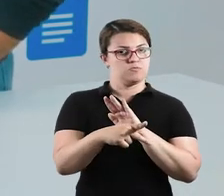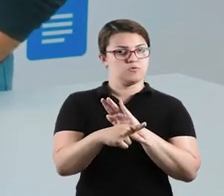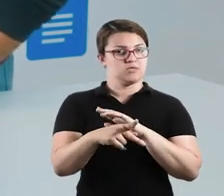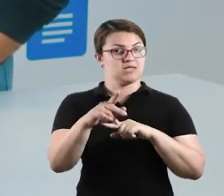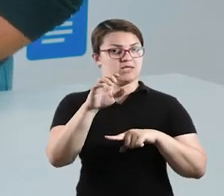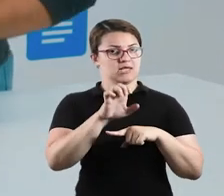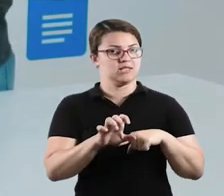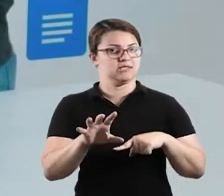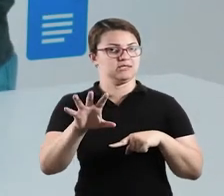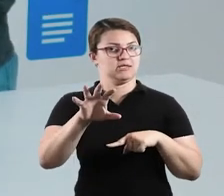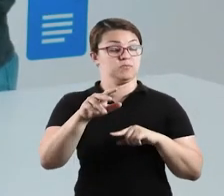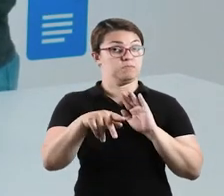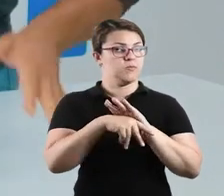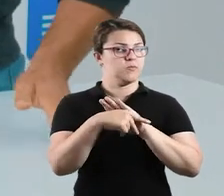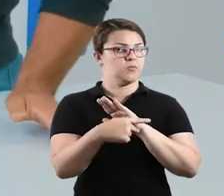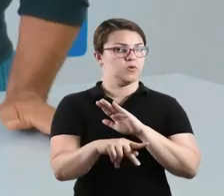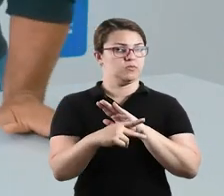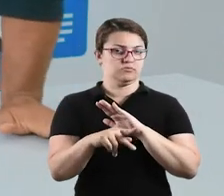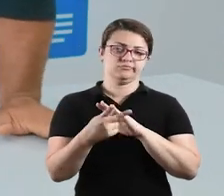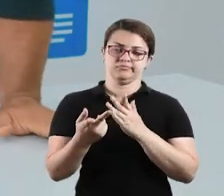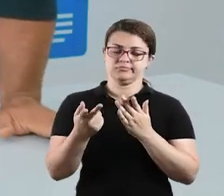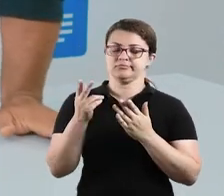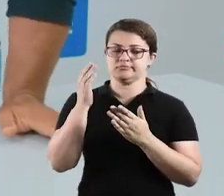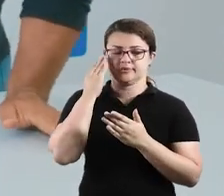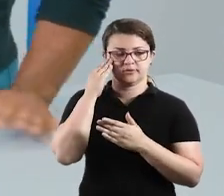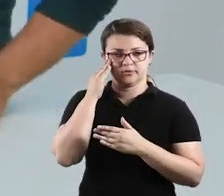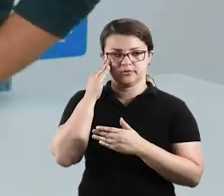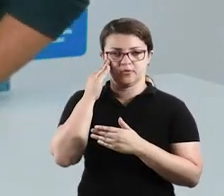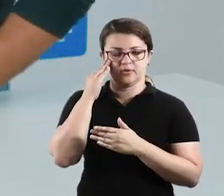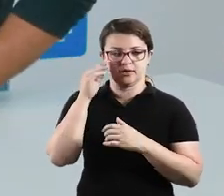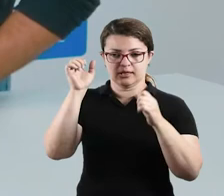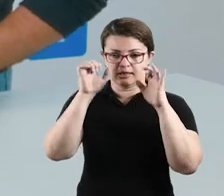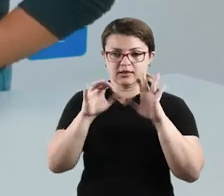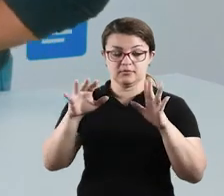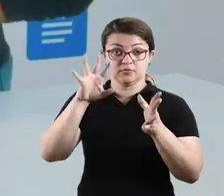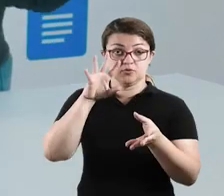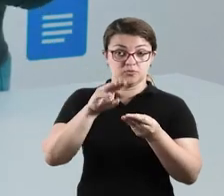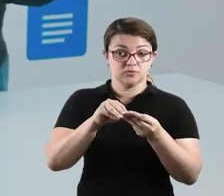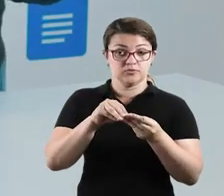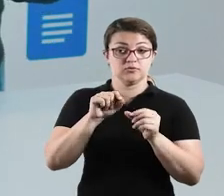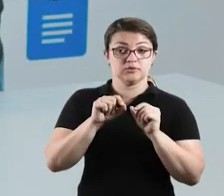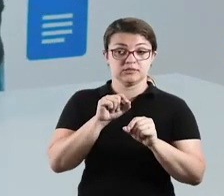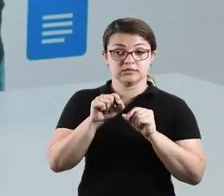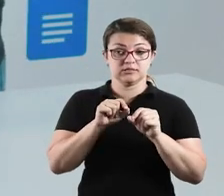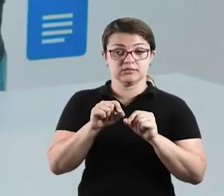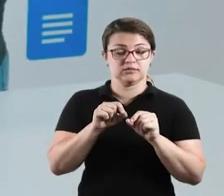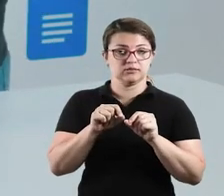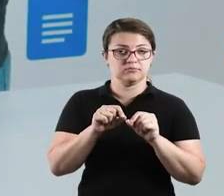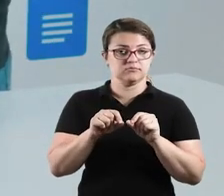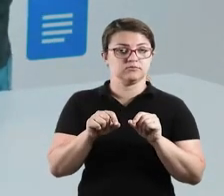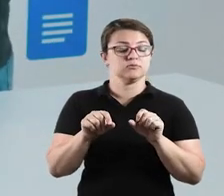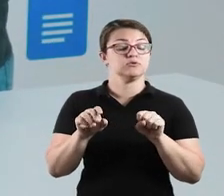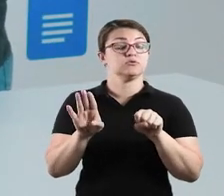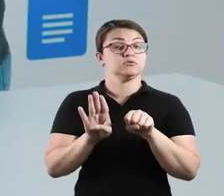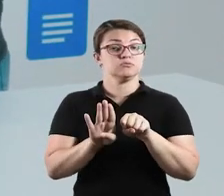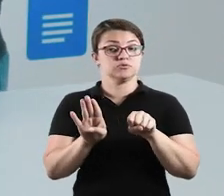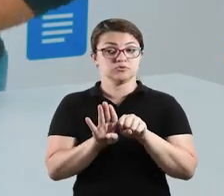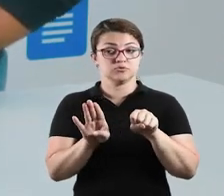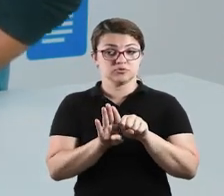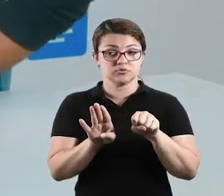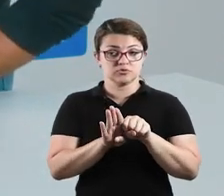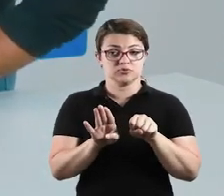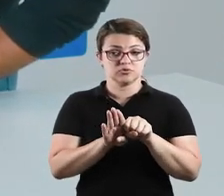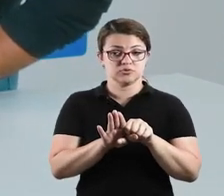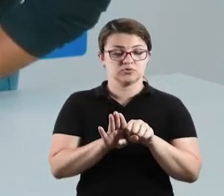substantivo próprio comum? Tranquilo, né? Para resumir tudo, substantivo comum, geral, letra